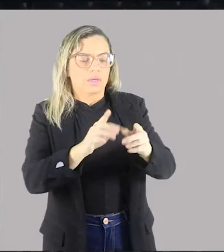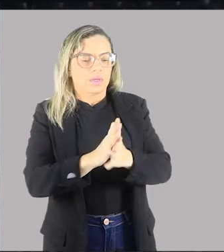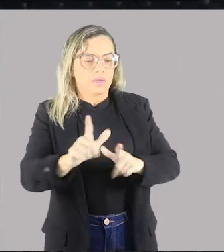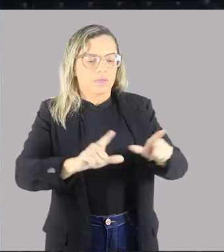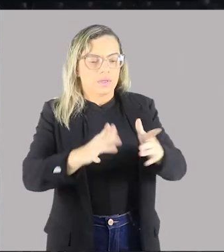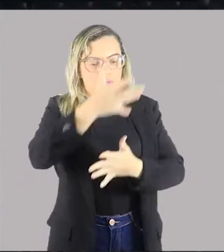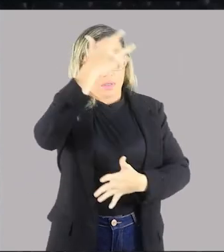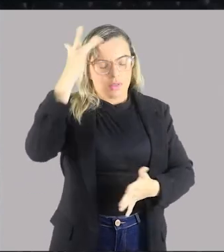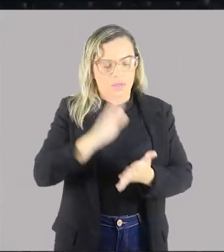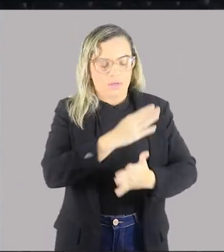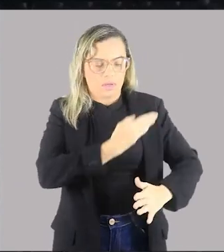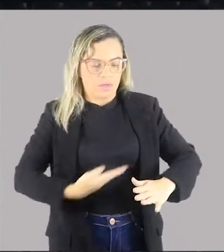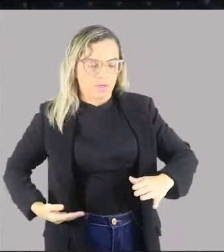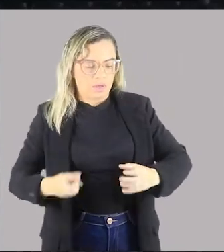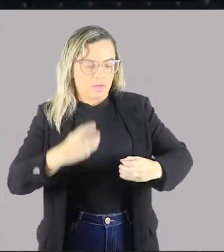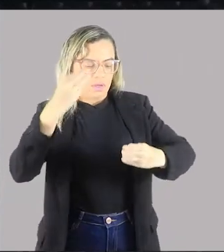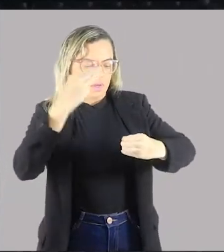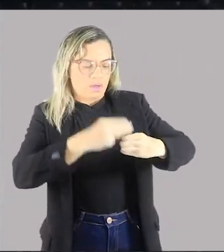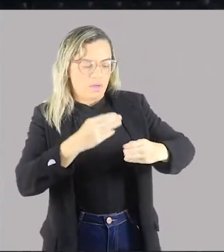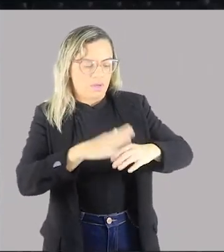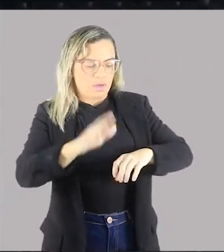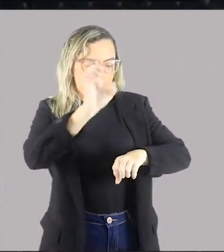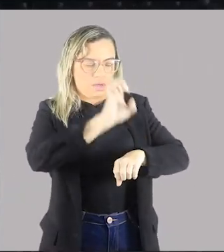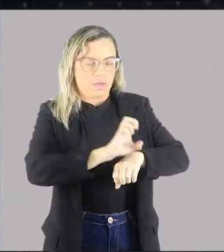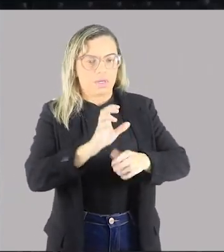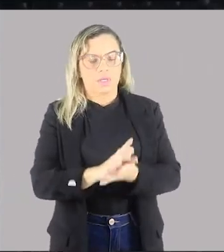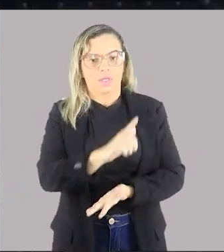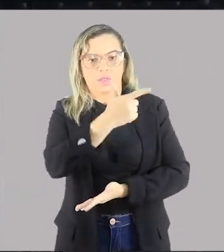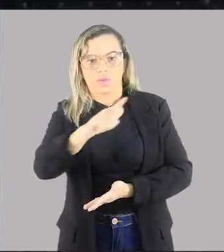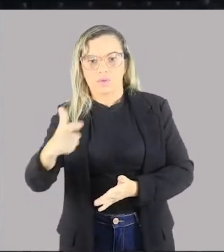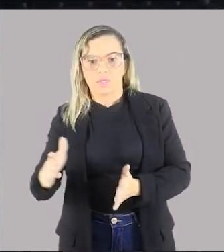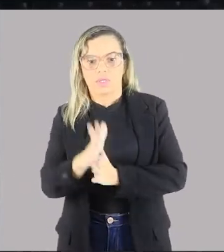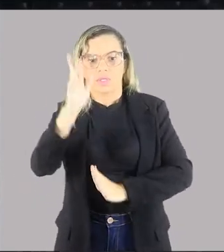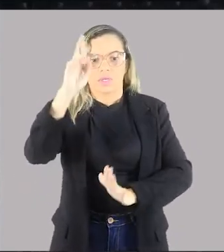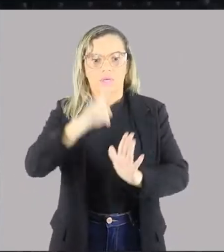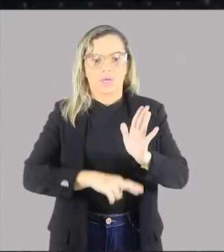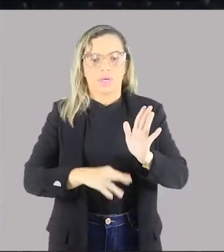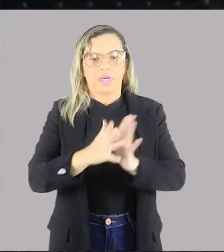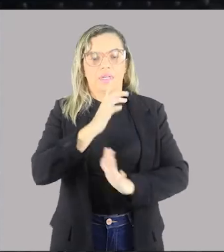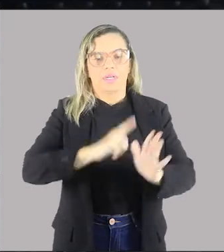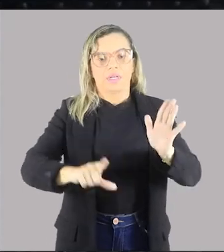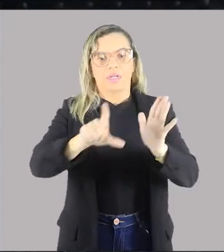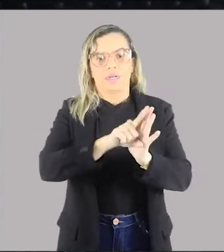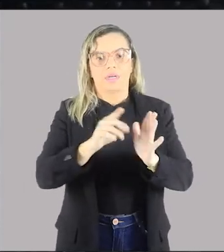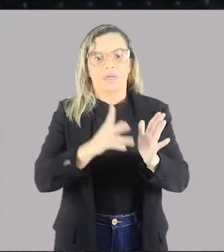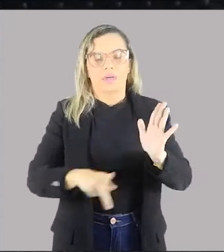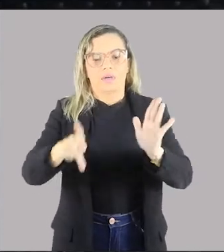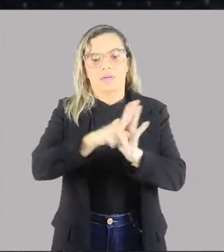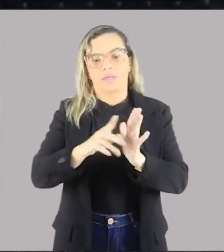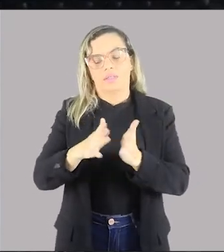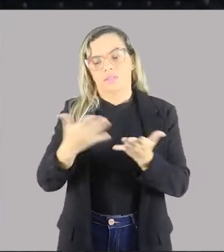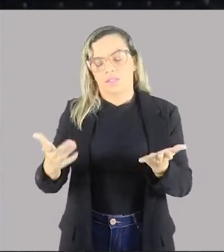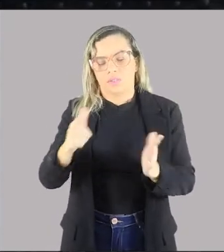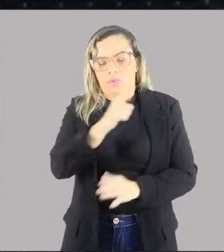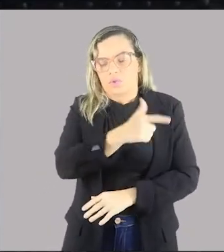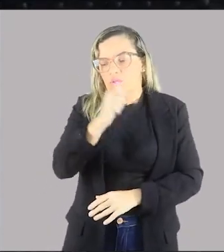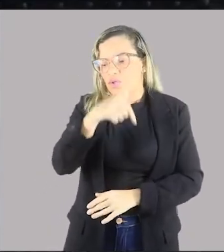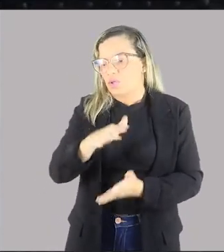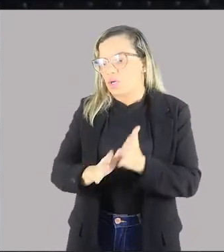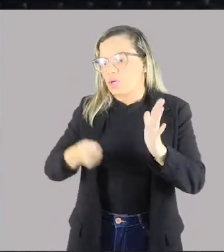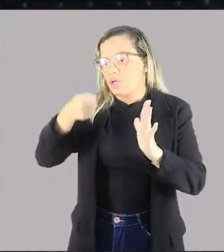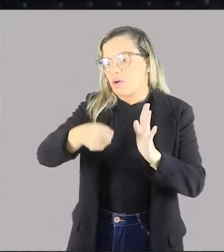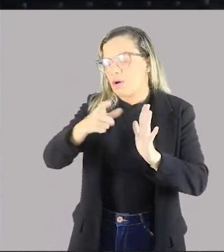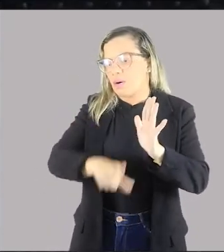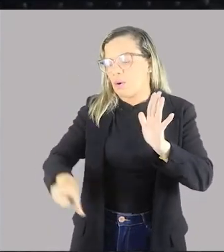públicos estaduais e municipais que não têm regime próprio. Ou seja, se não houver um regime disciplinar administrativo imposto por